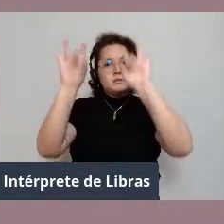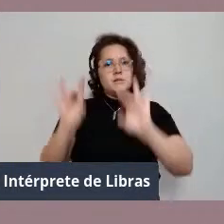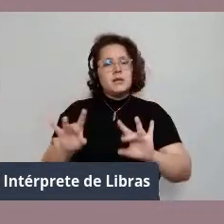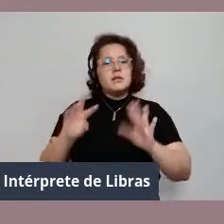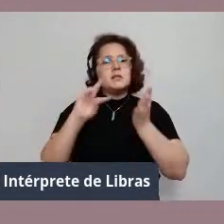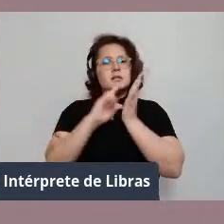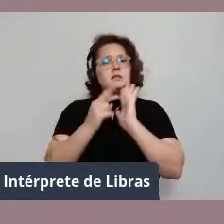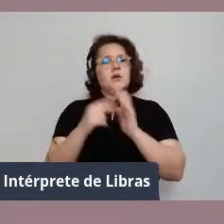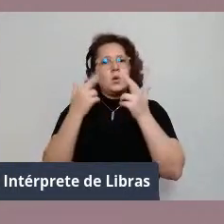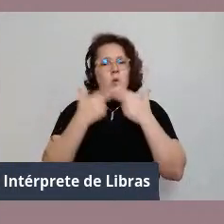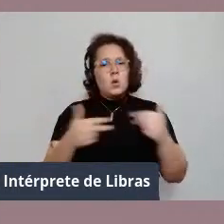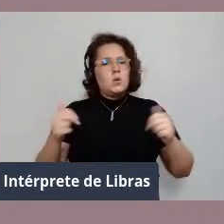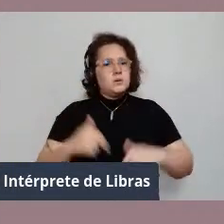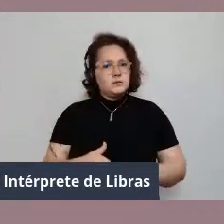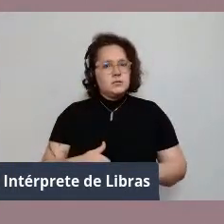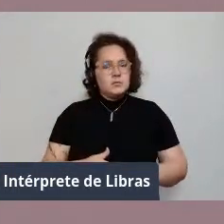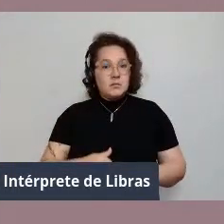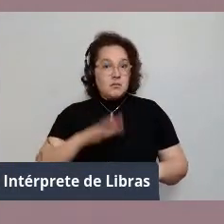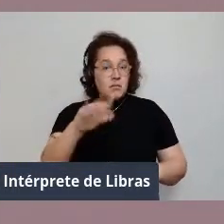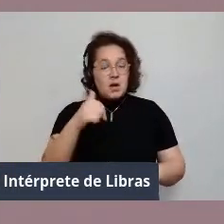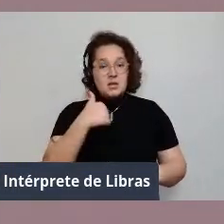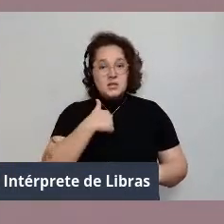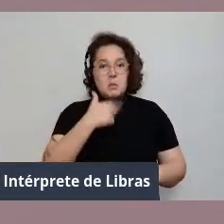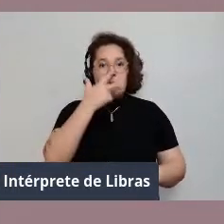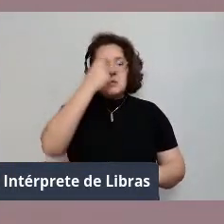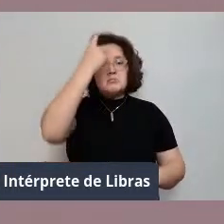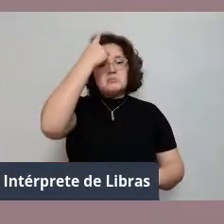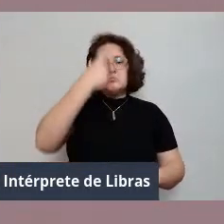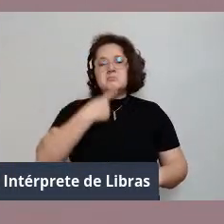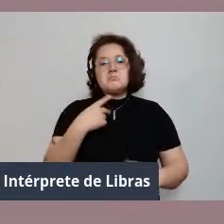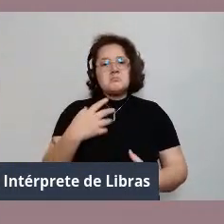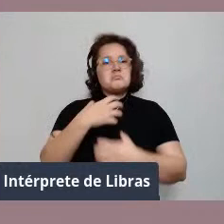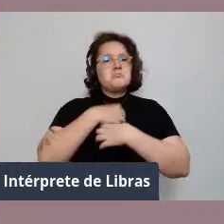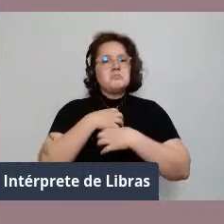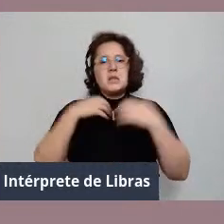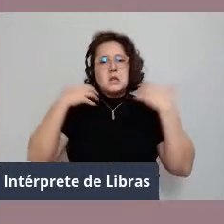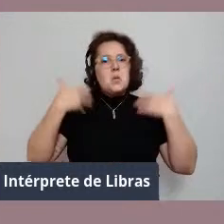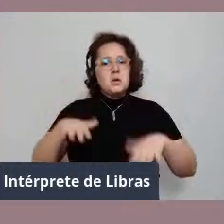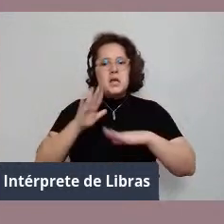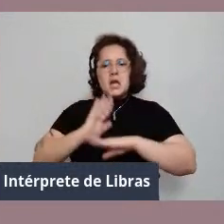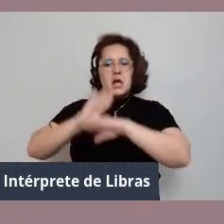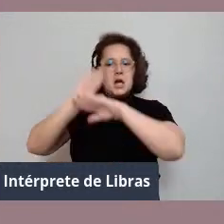significados. Mas meu comportamento era egoísta porque eu não estava querendo colaborar.